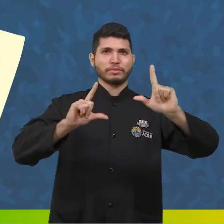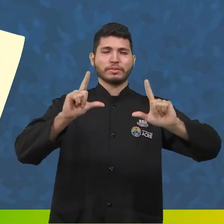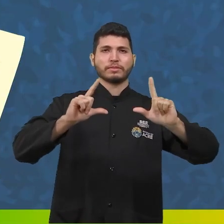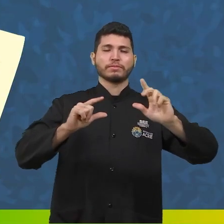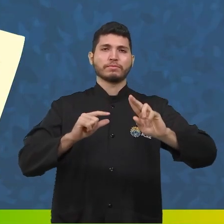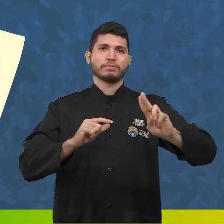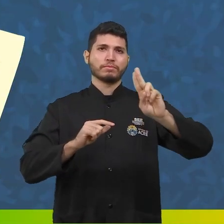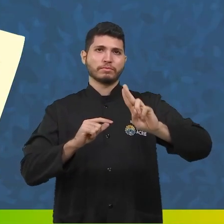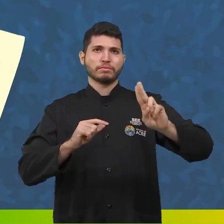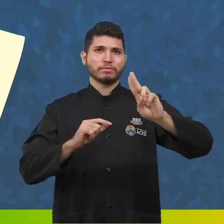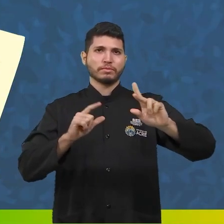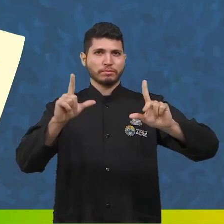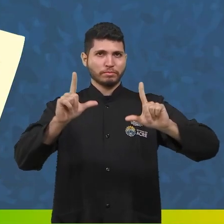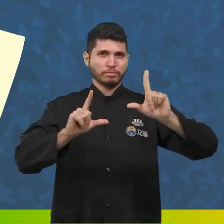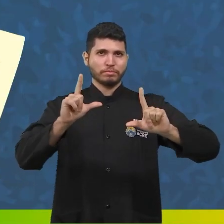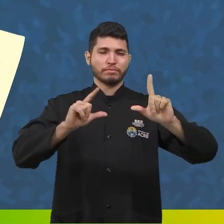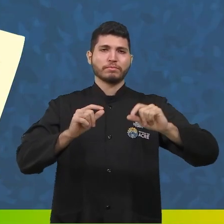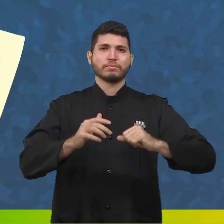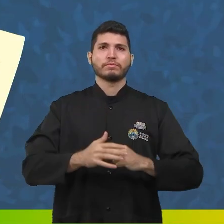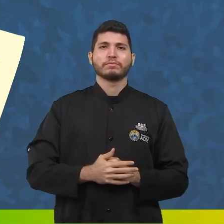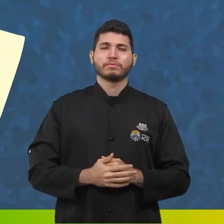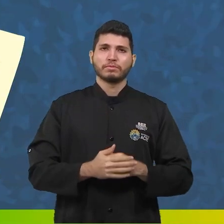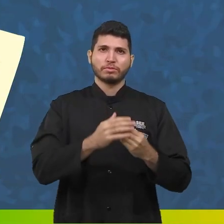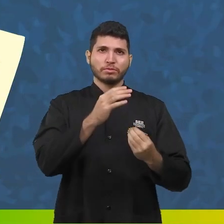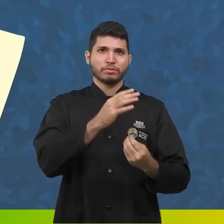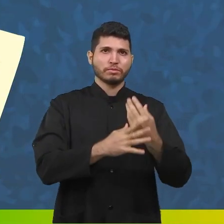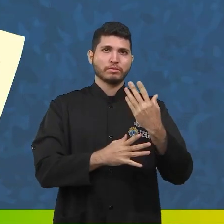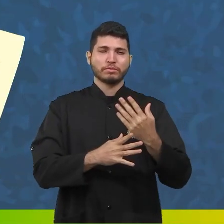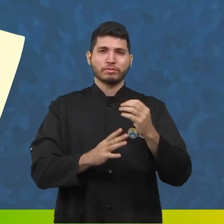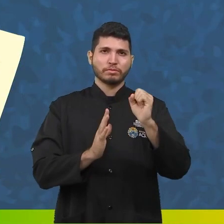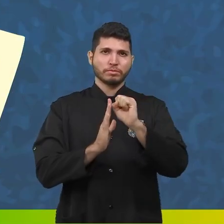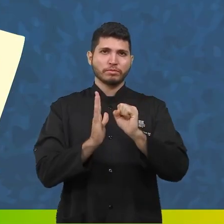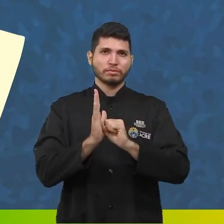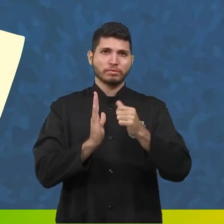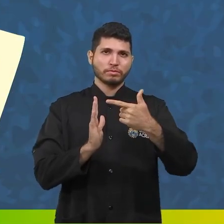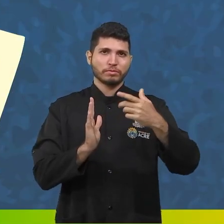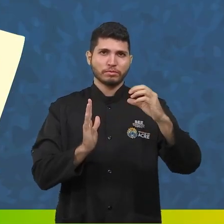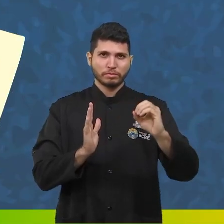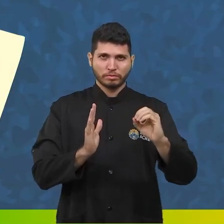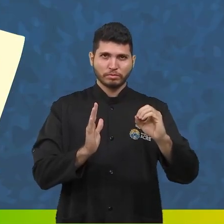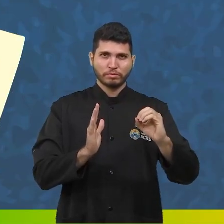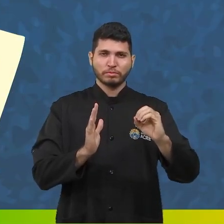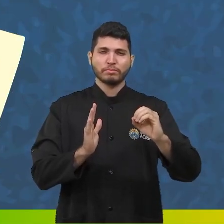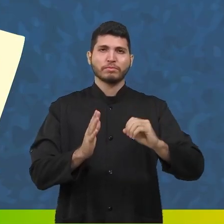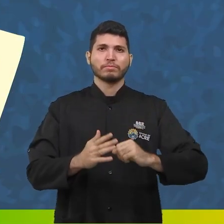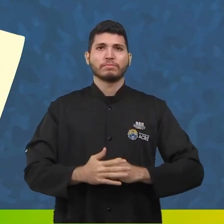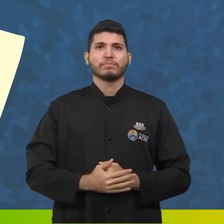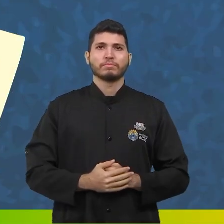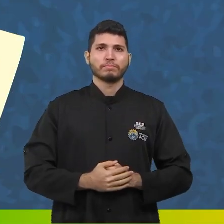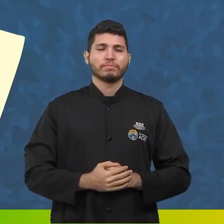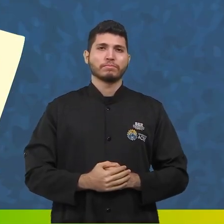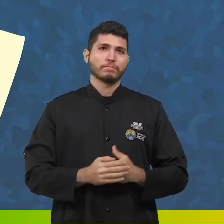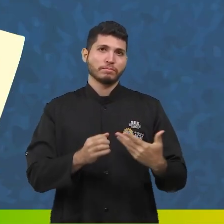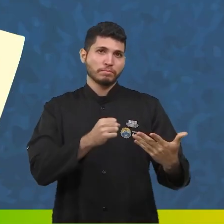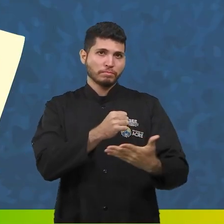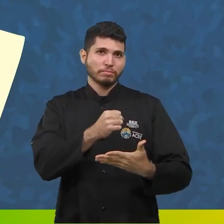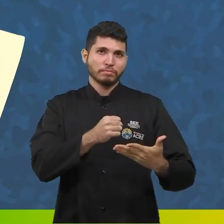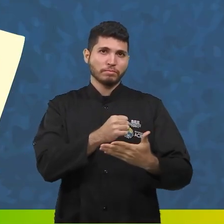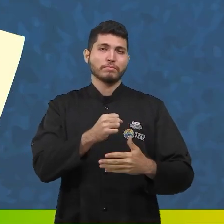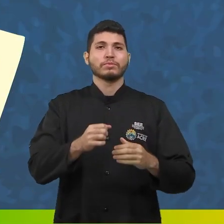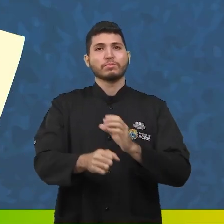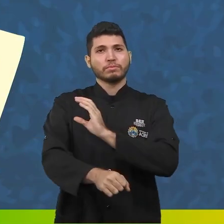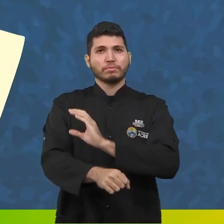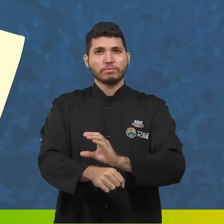Este gênero distinto emergiu no século XX, consolidando-se como um pilar da cultura